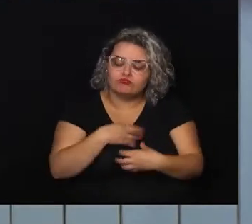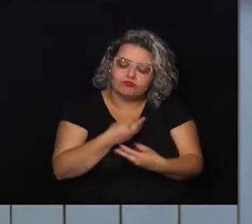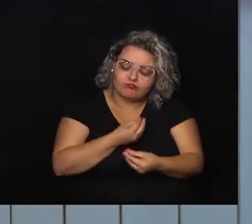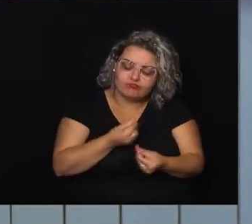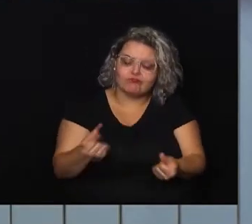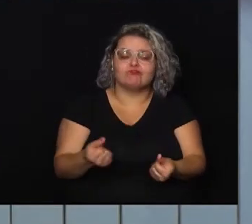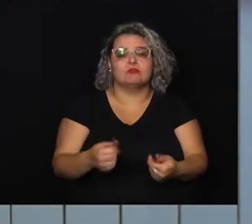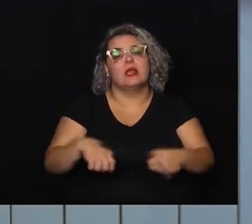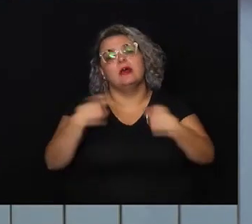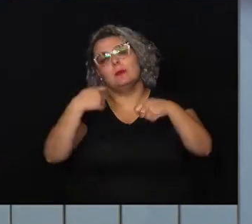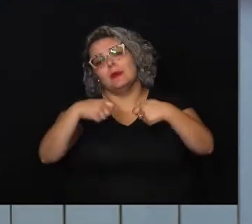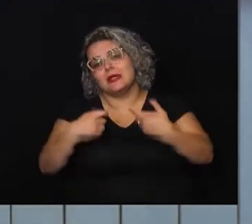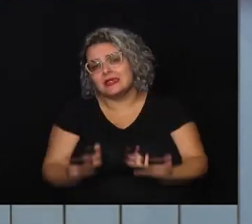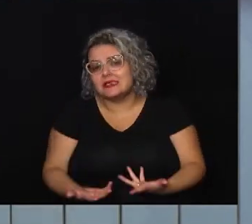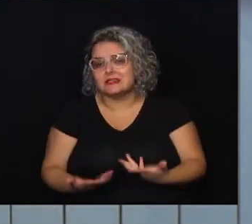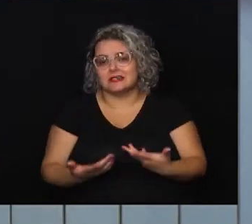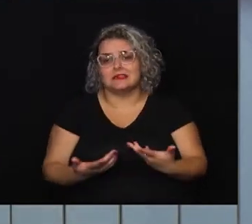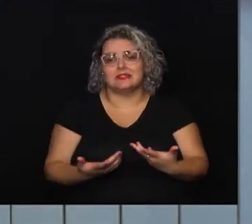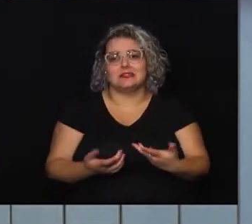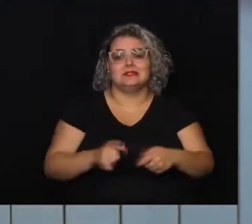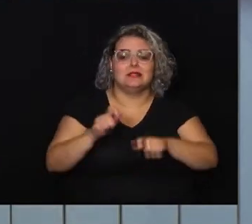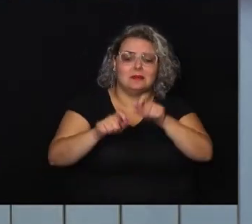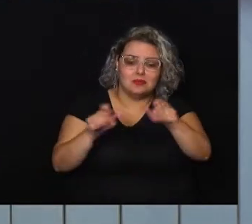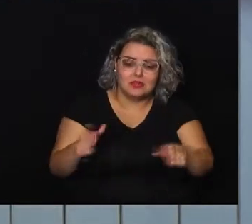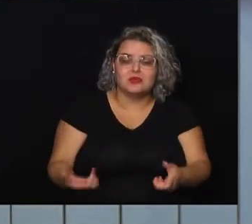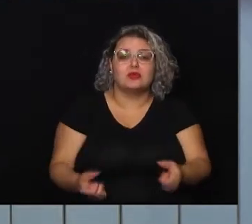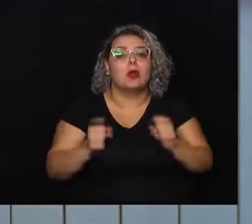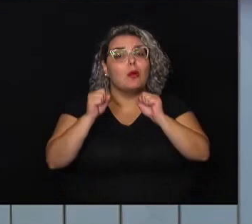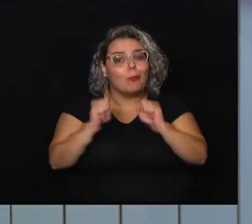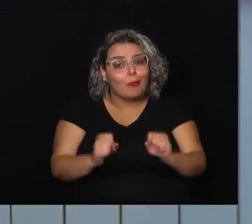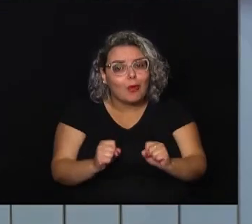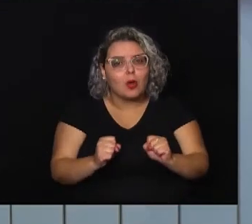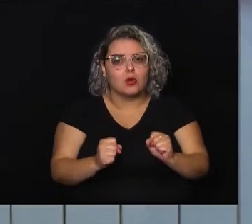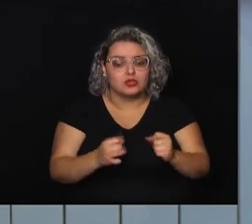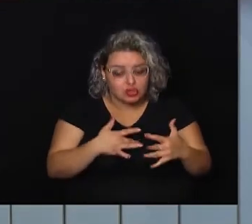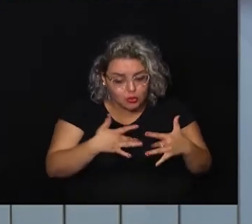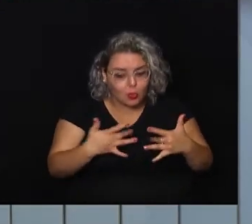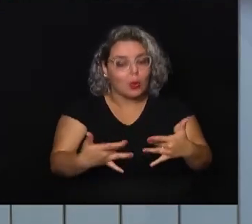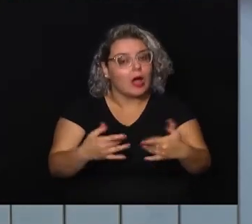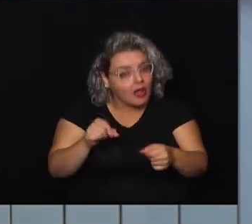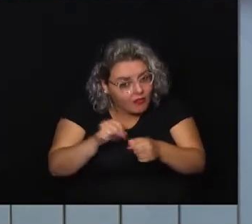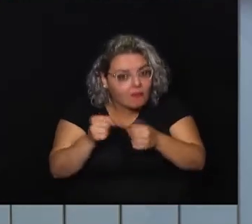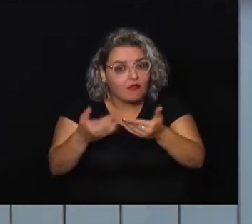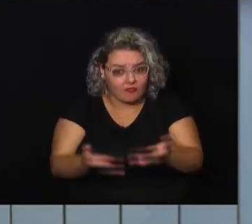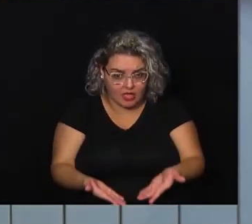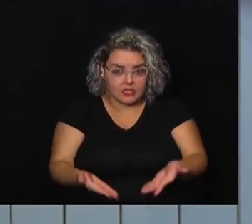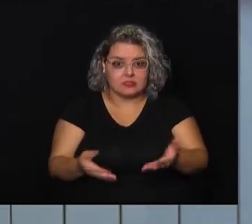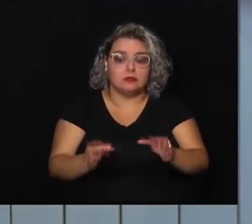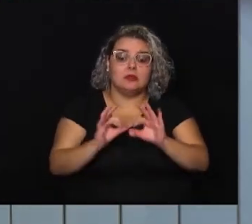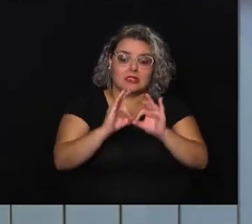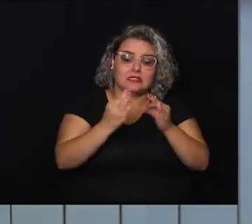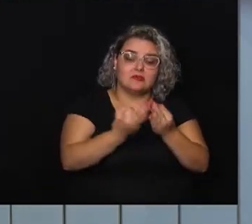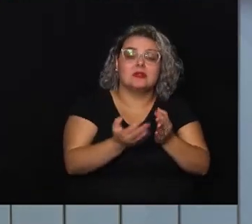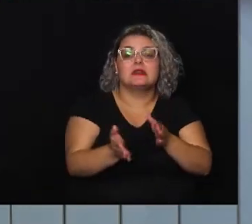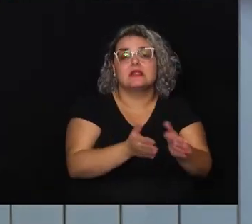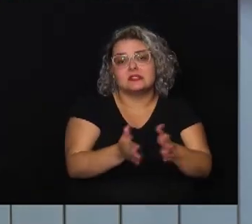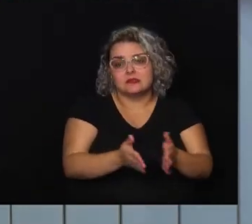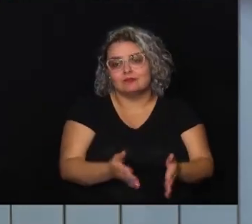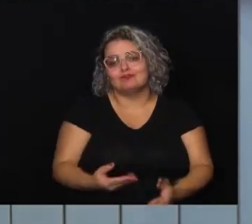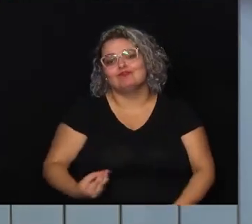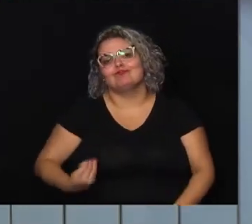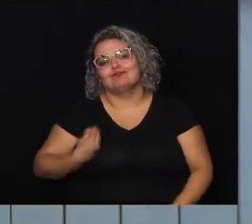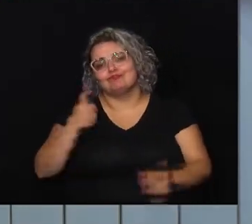pessoas da necessidade daquele que pode dar a sua contribuição para essas famílias que nesse momento passam